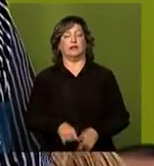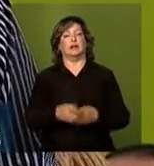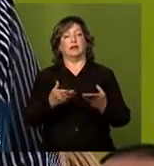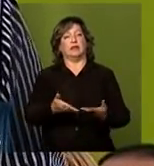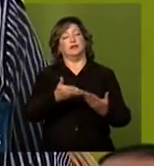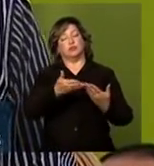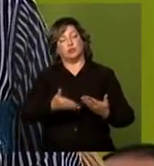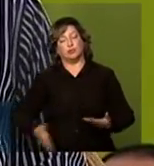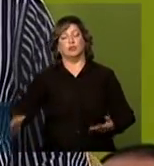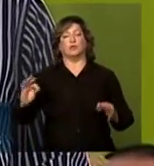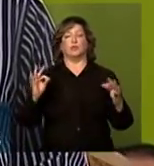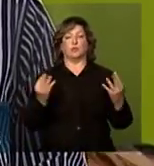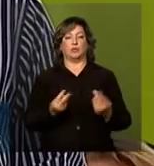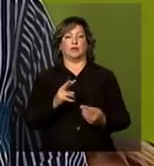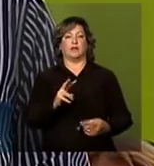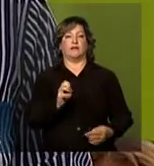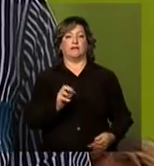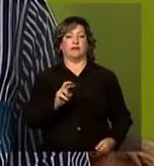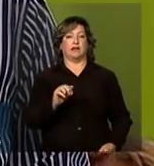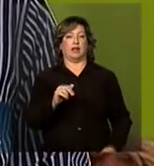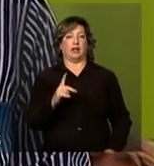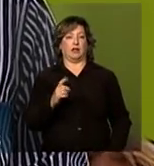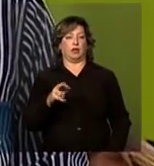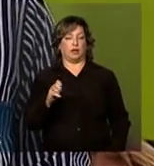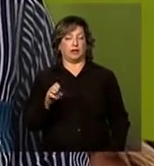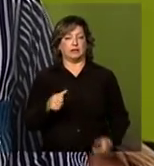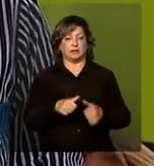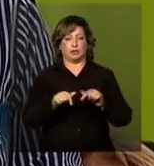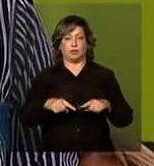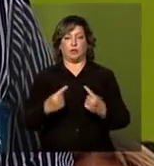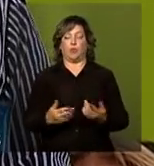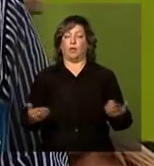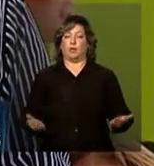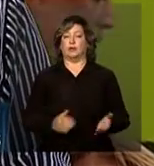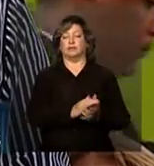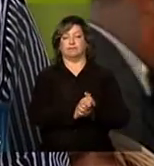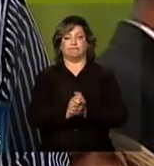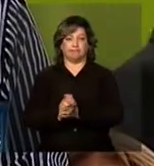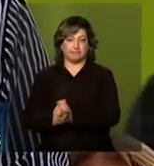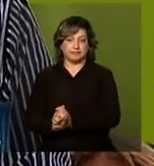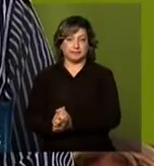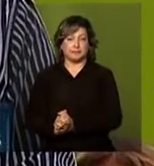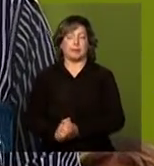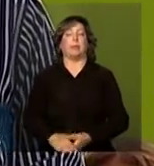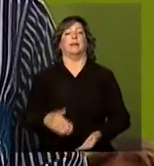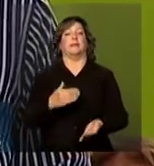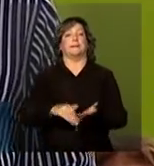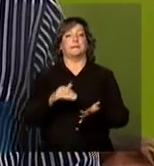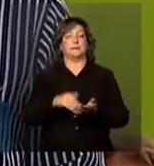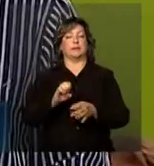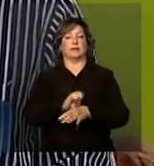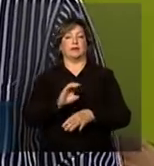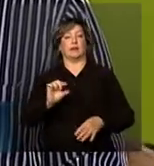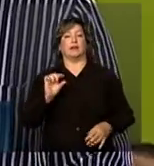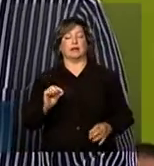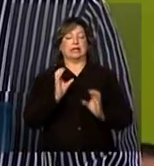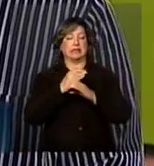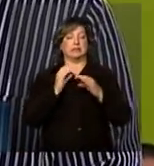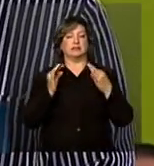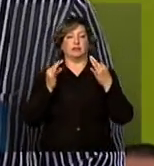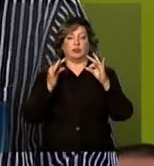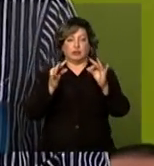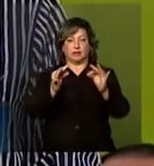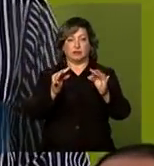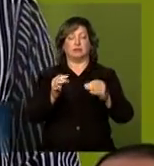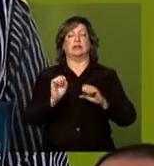dele todos os vereadores e vereadoras aqui presentes Saúdo o secretário Estadual de Ciência Tecnologia e ensino